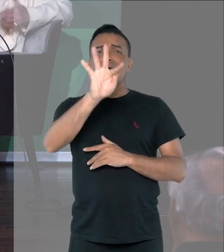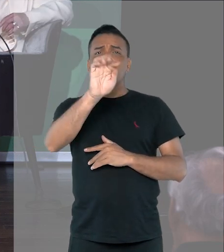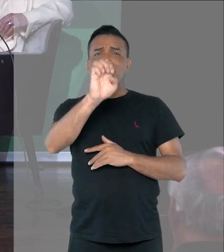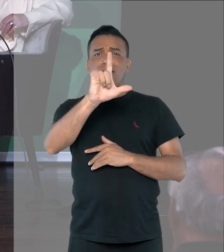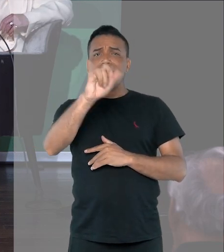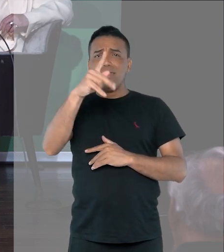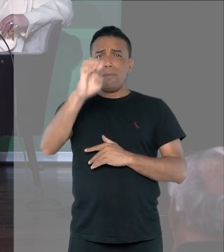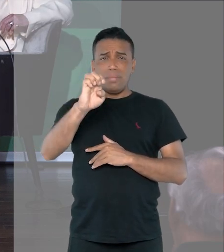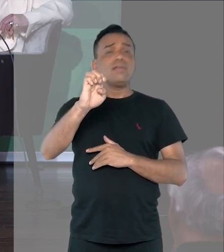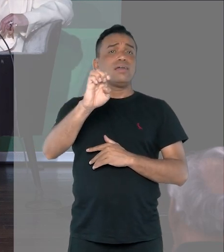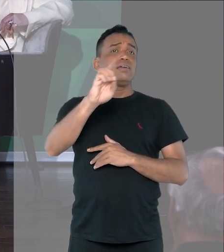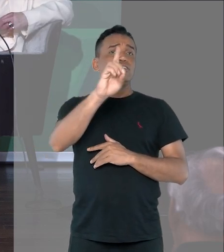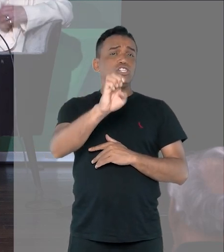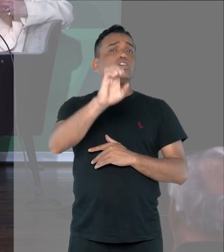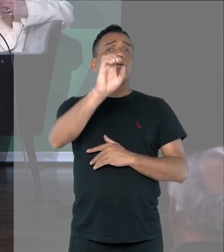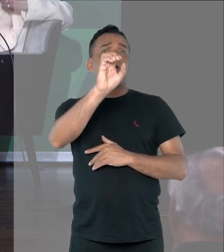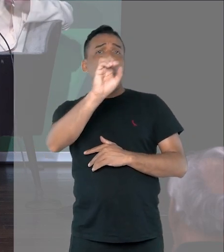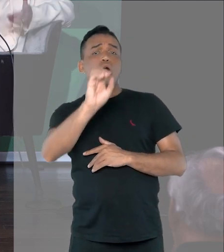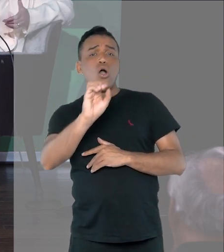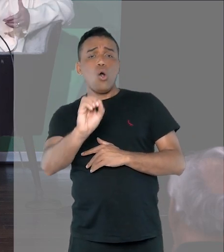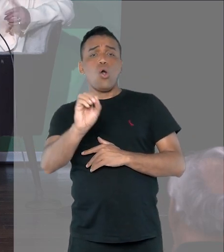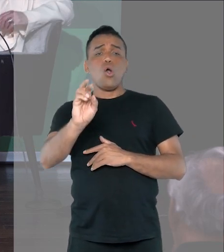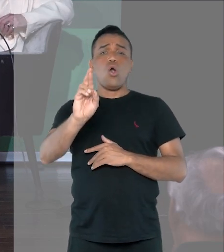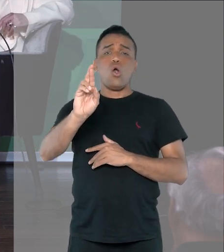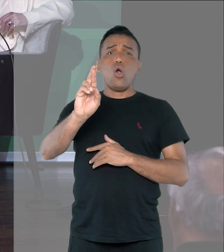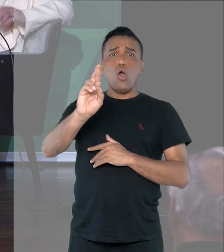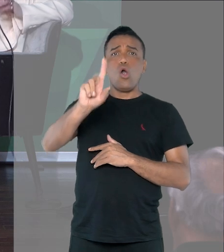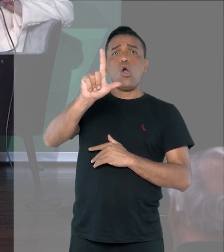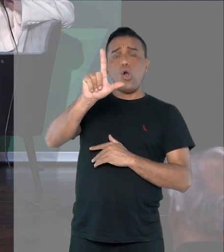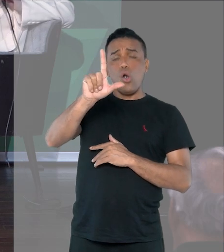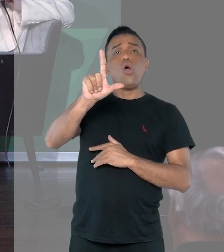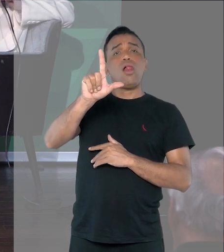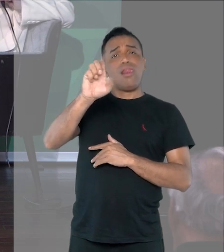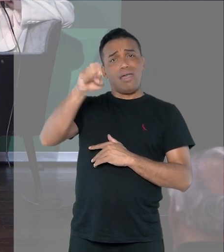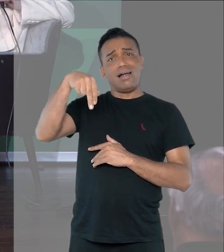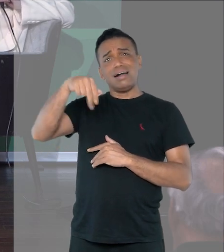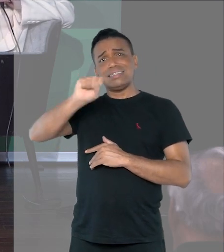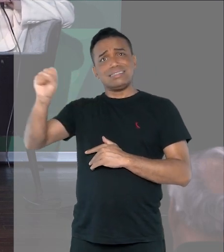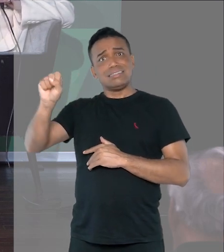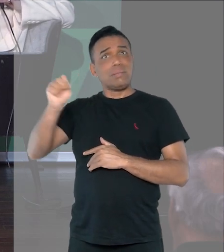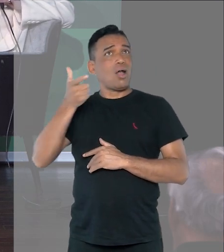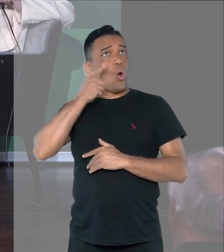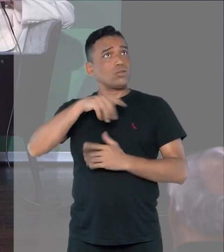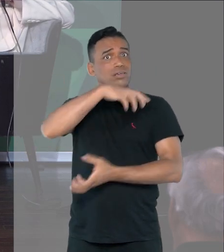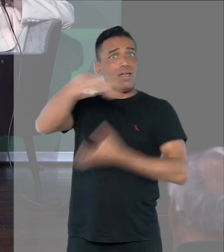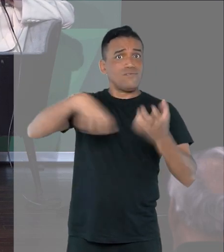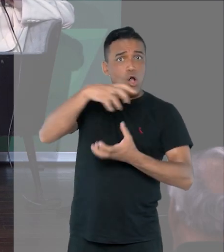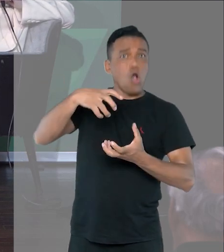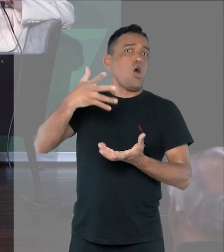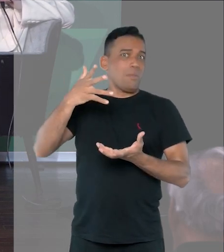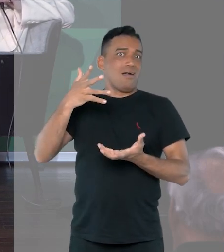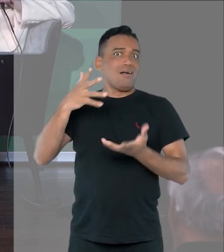que tenta voltar para Paris para reinstaurar a monarquia francesa. Então, você tem um conservadorismo